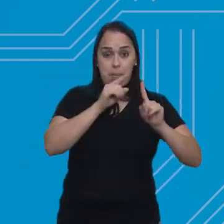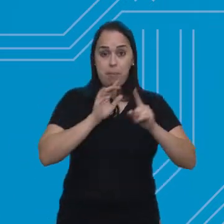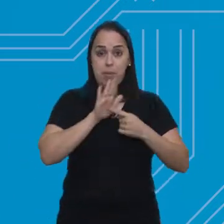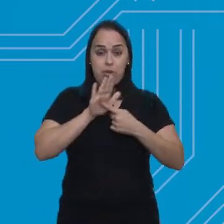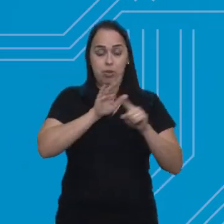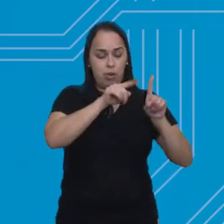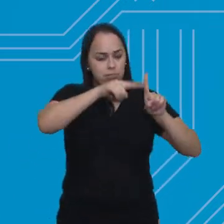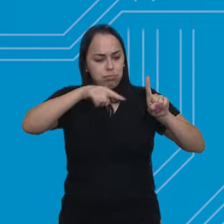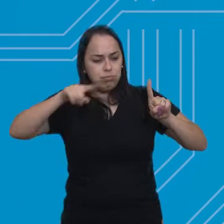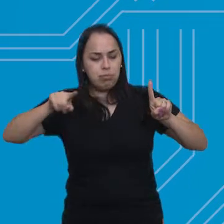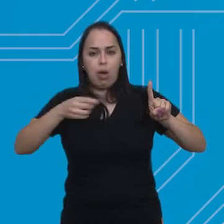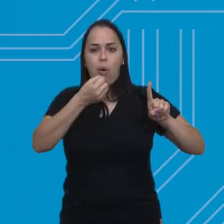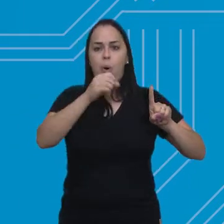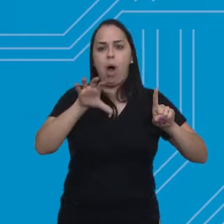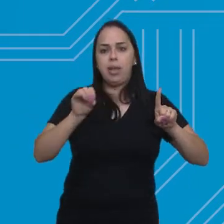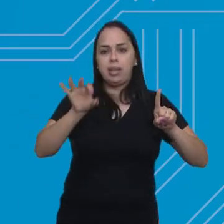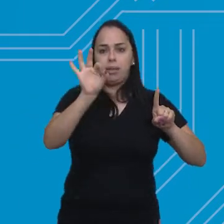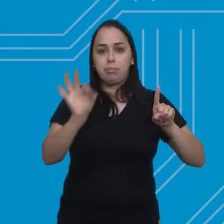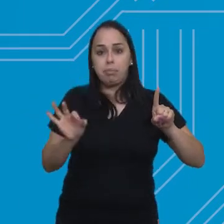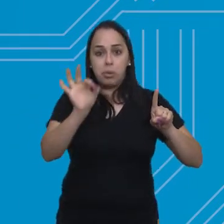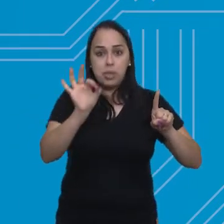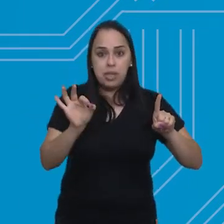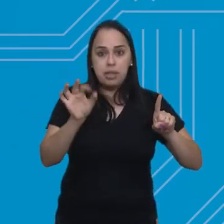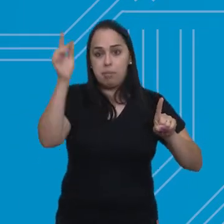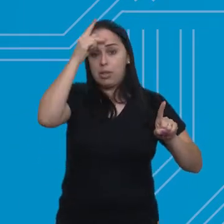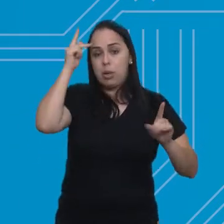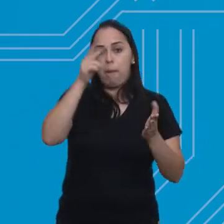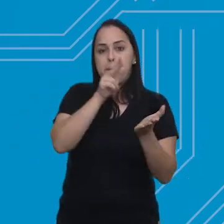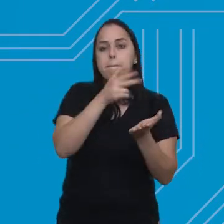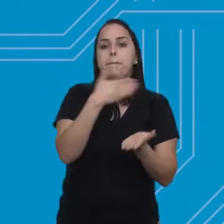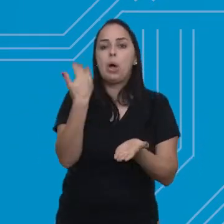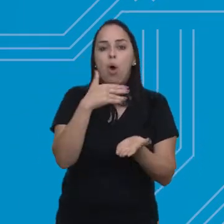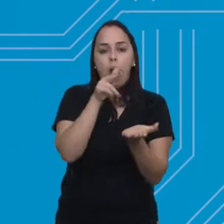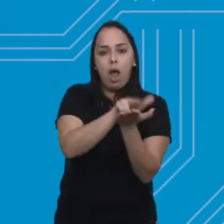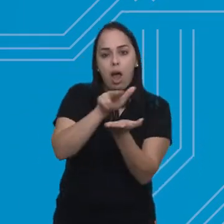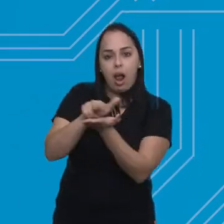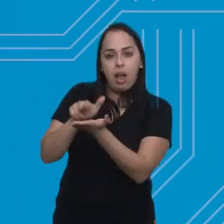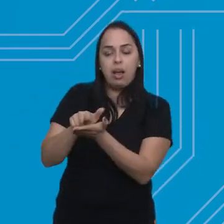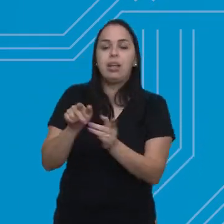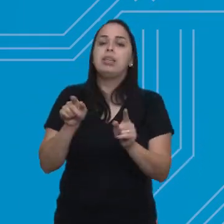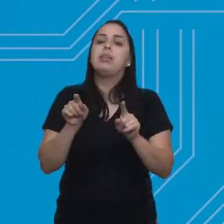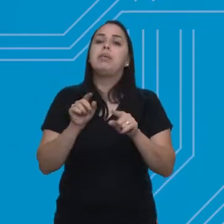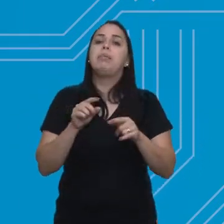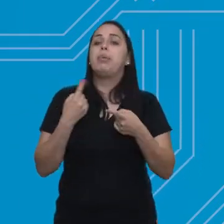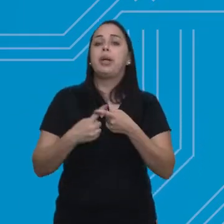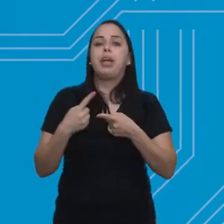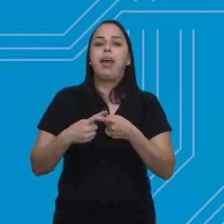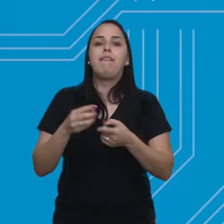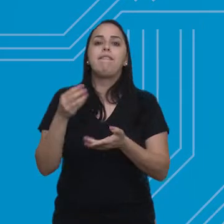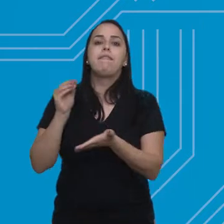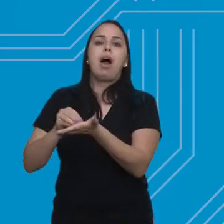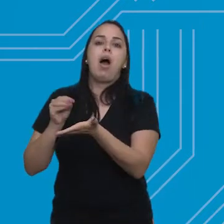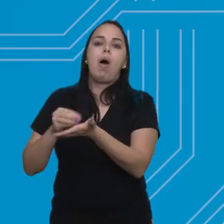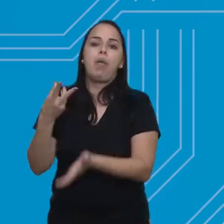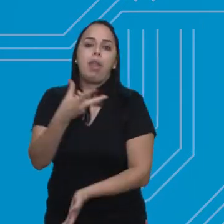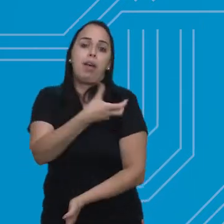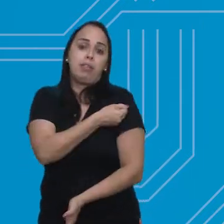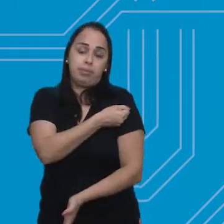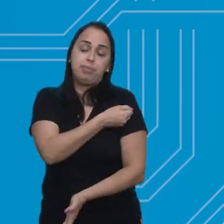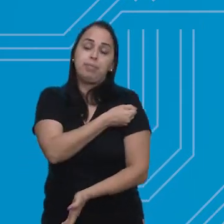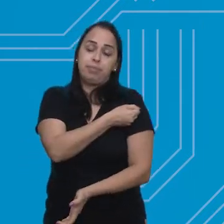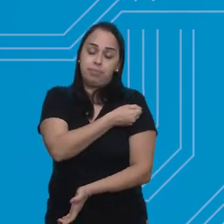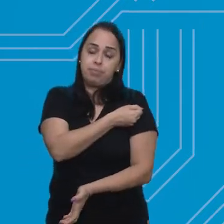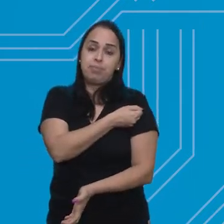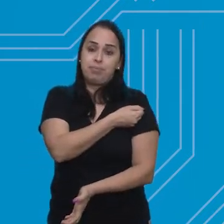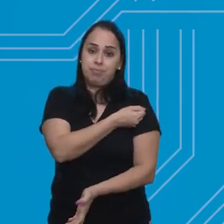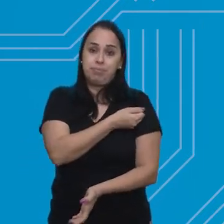de 80% das internações e mortes registradas no mês passado em decorrência da doença são de pessoas que não completaram